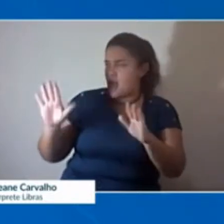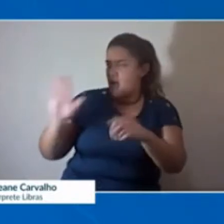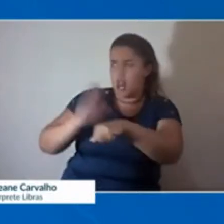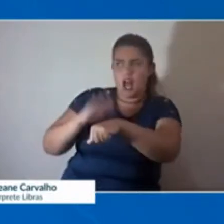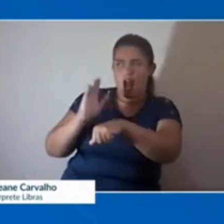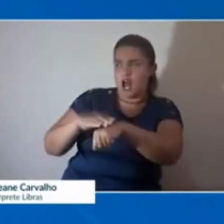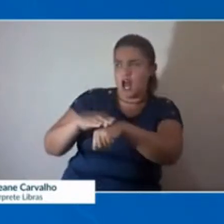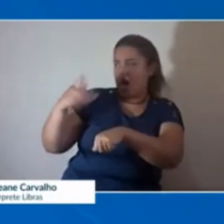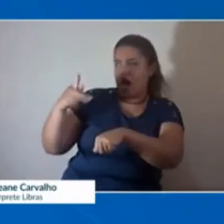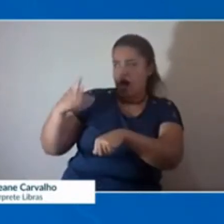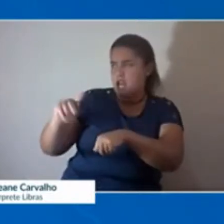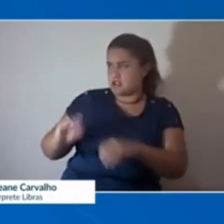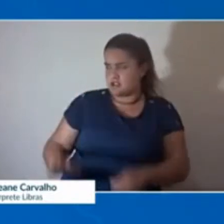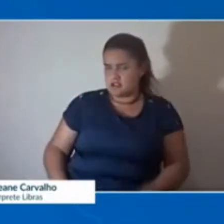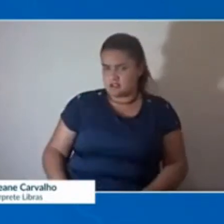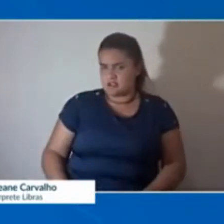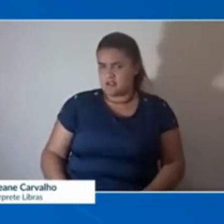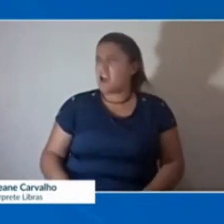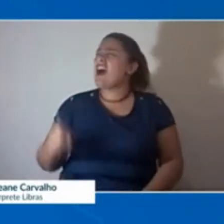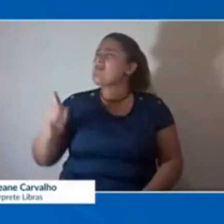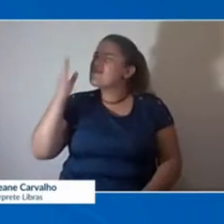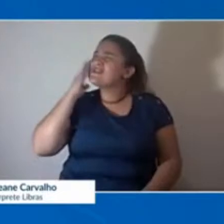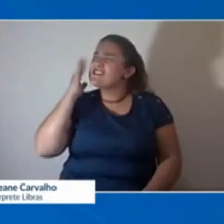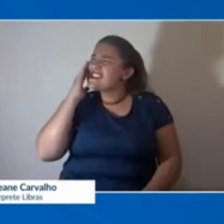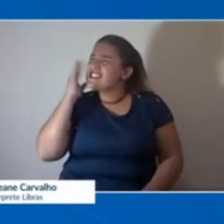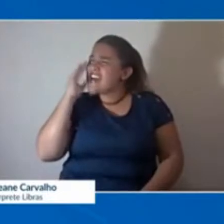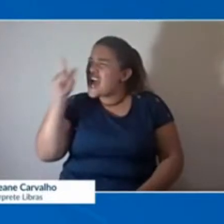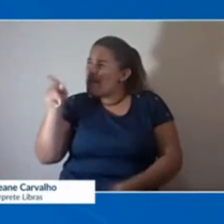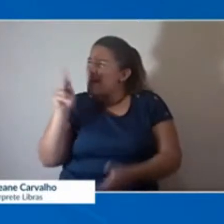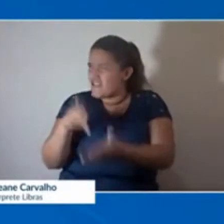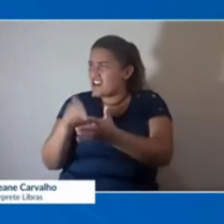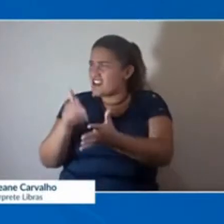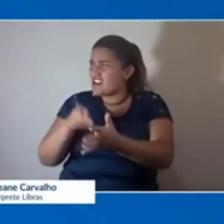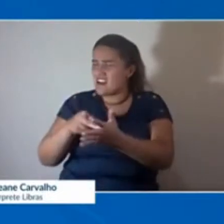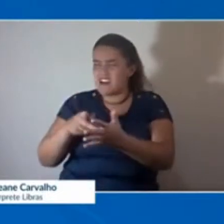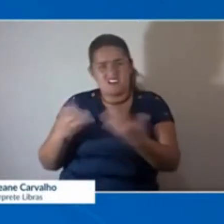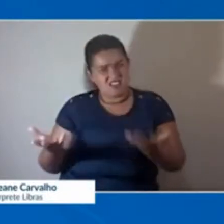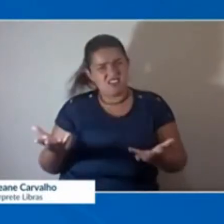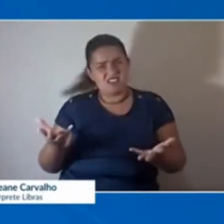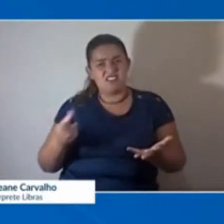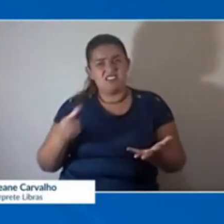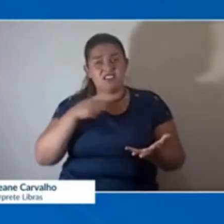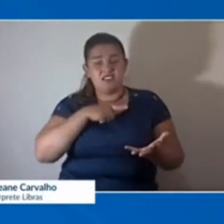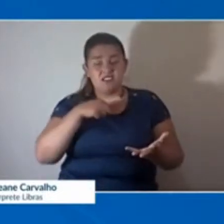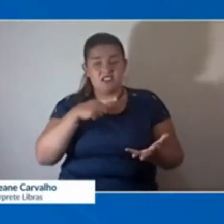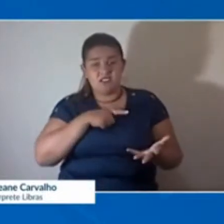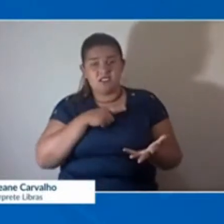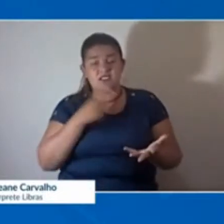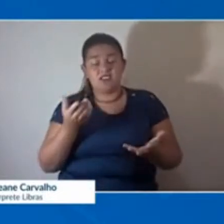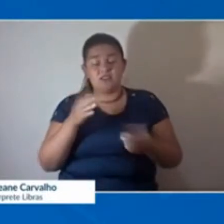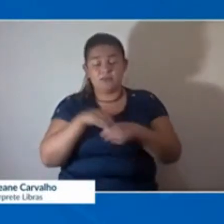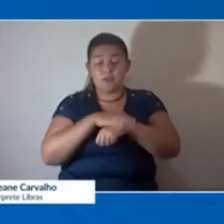espaço? Mas você sabe mesmo fazer isso? A gente teve uma... Eu estava conversando com a